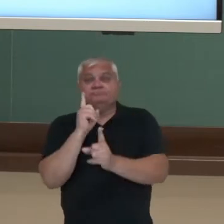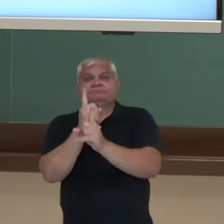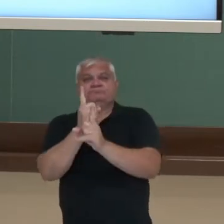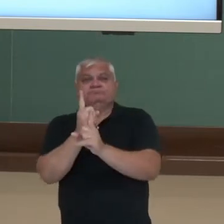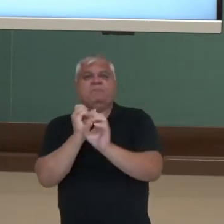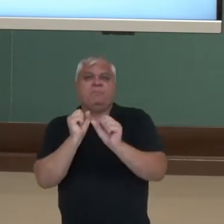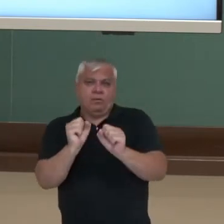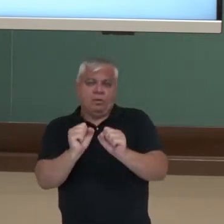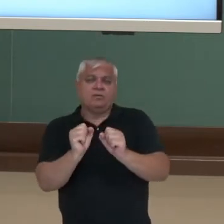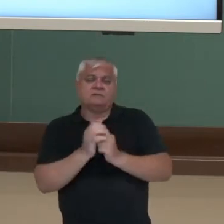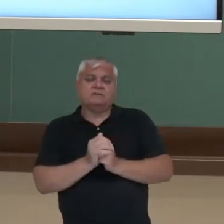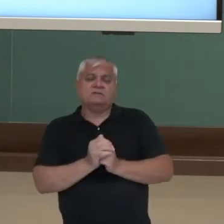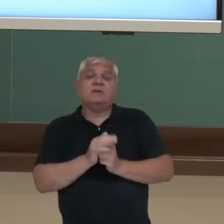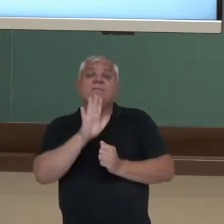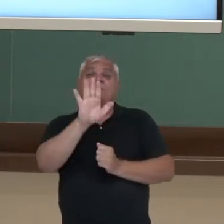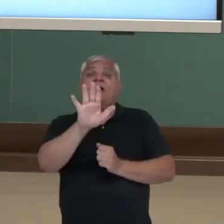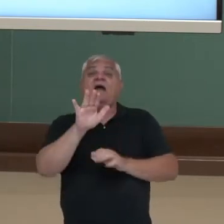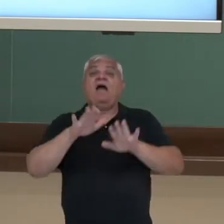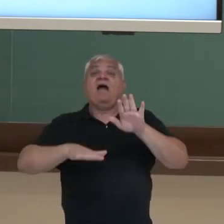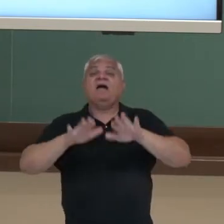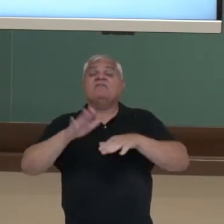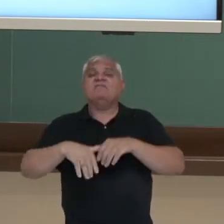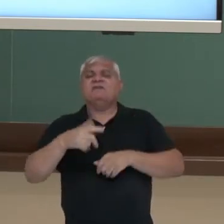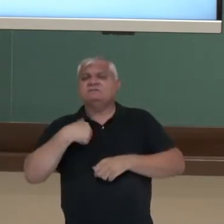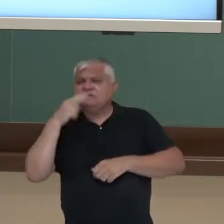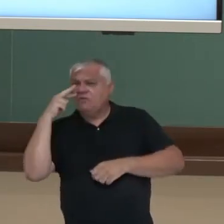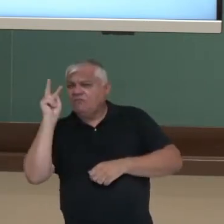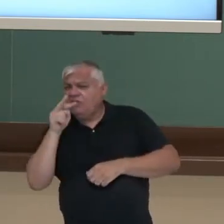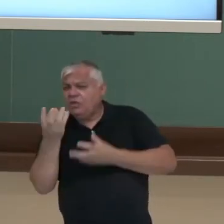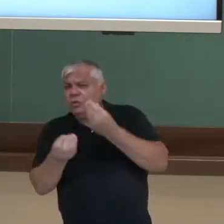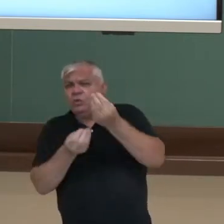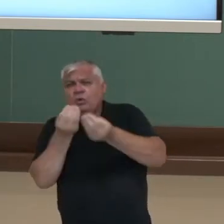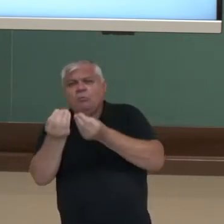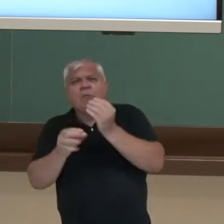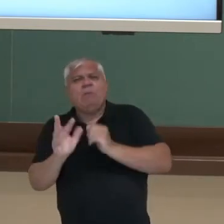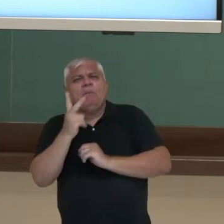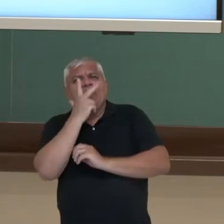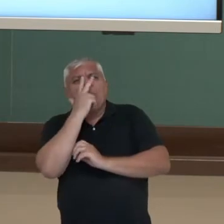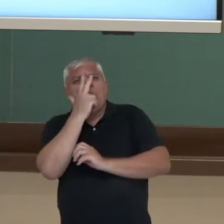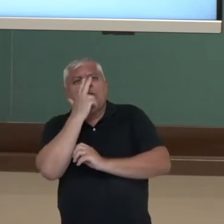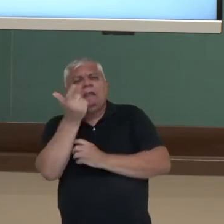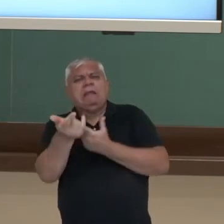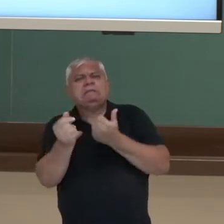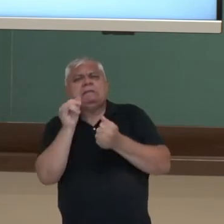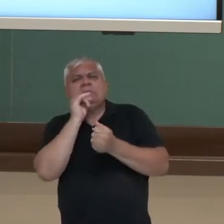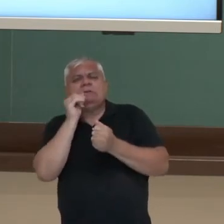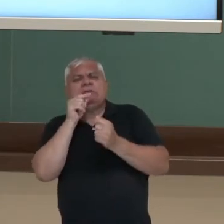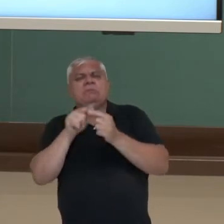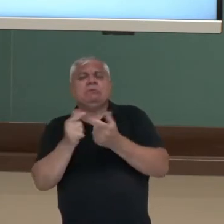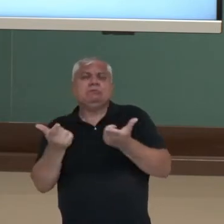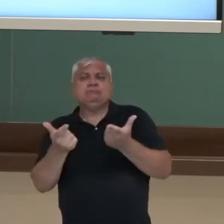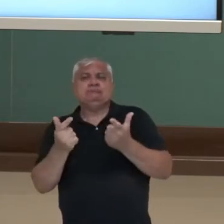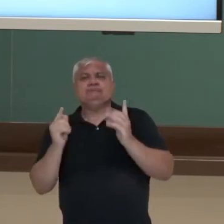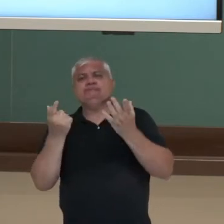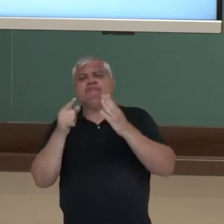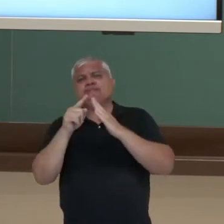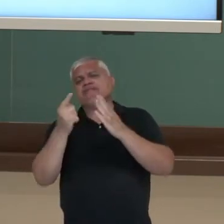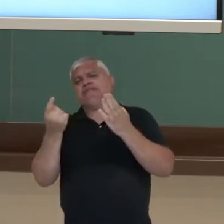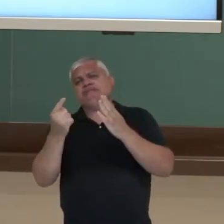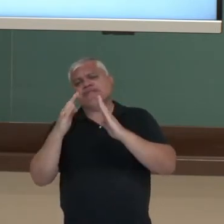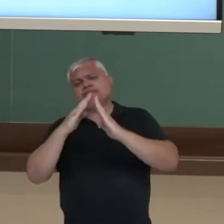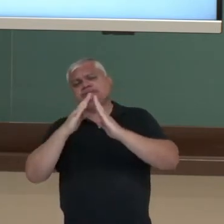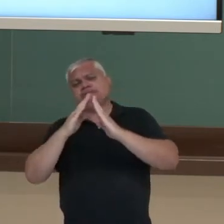pode aparecer em decomposições aonde uma parte, por exemplo, pode ser